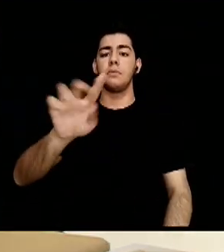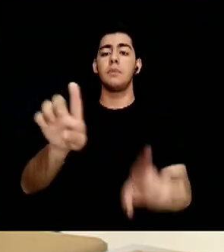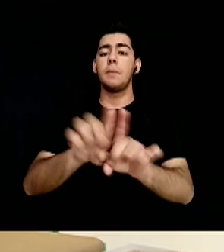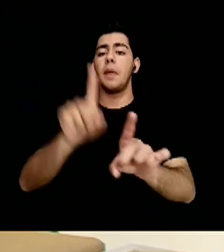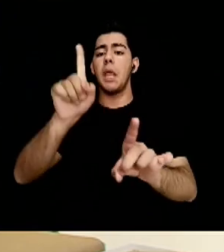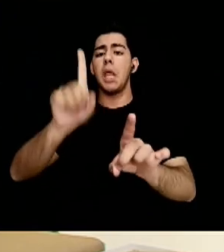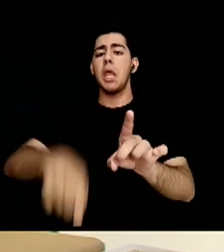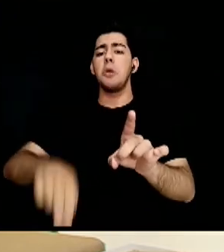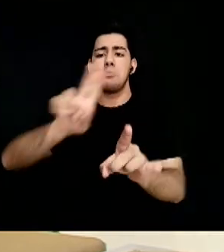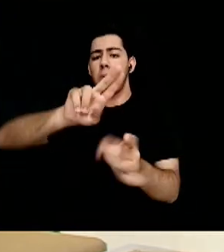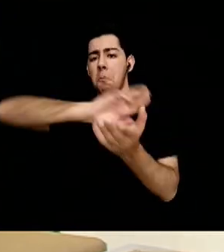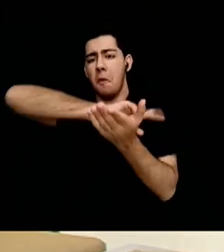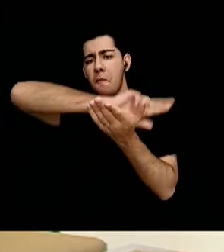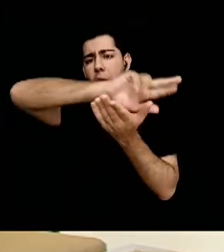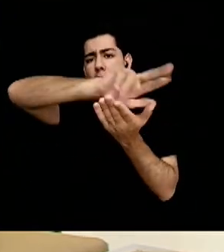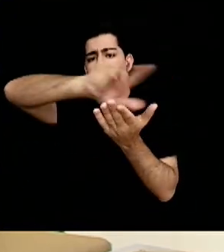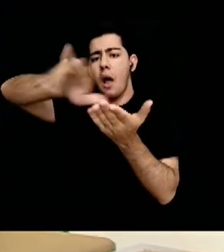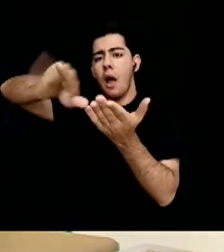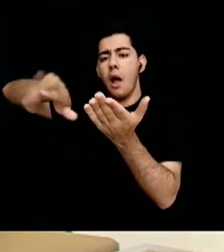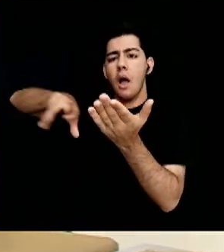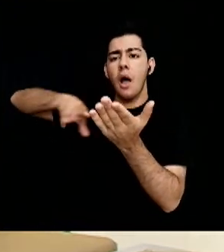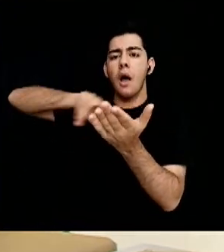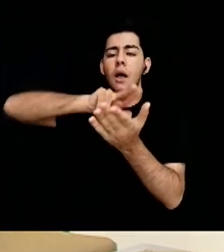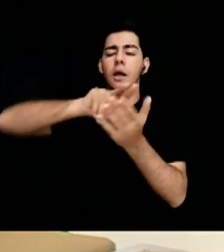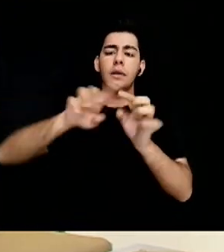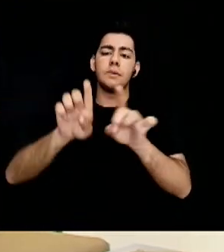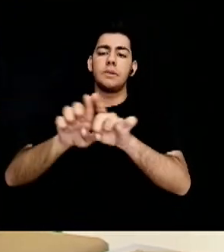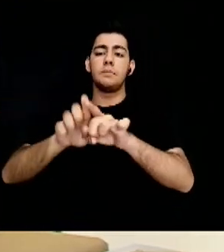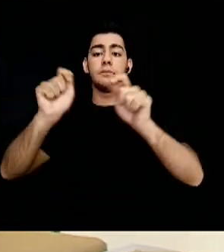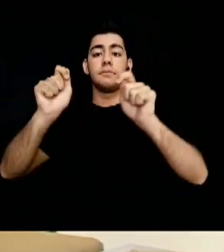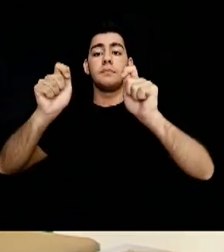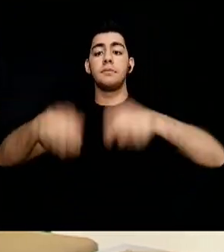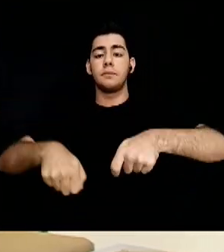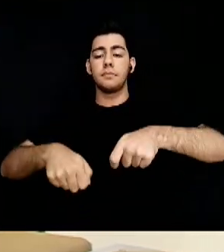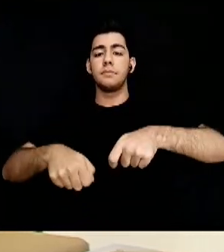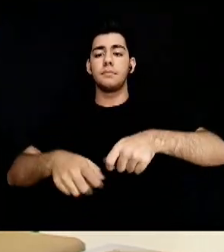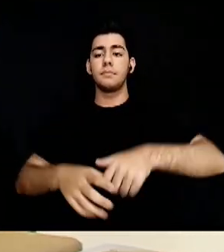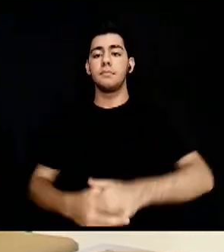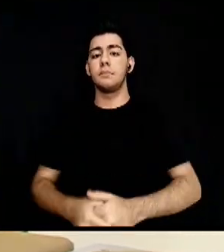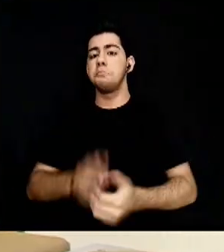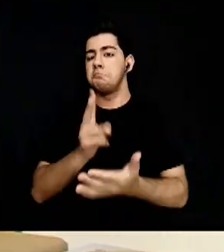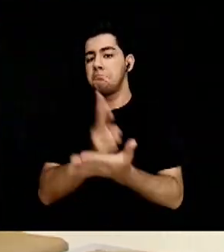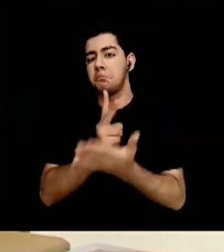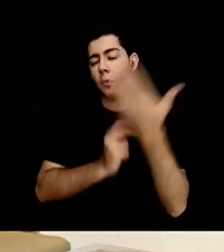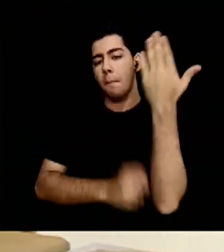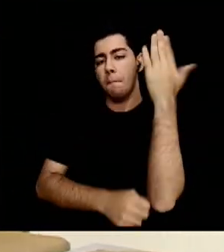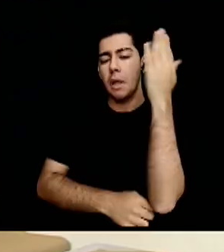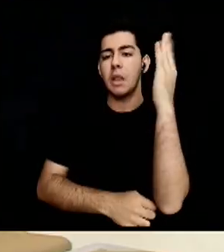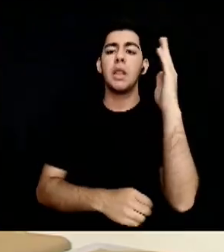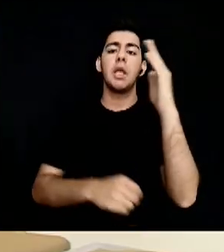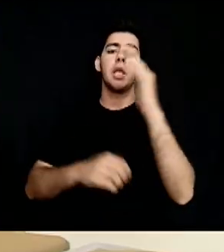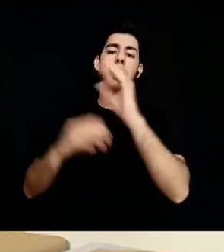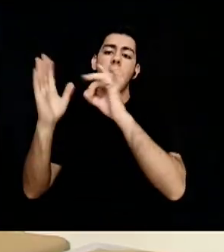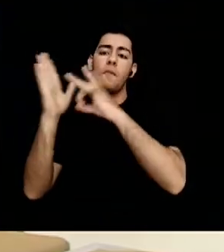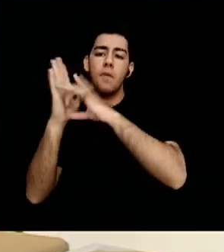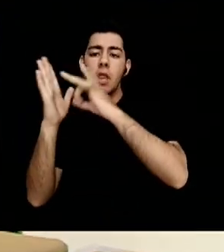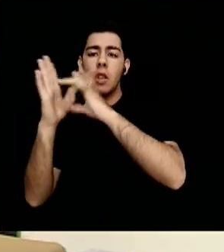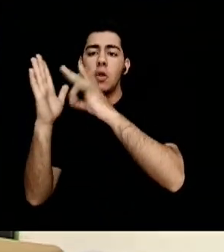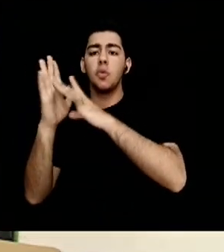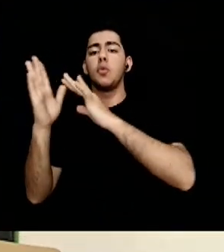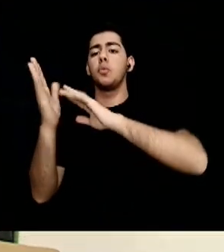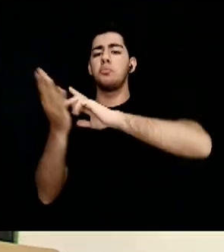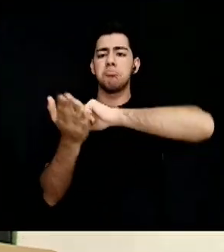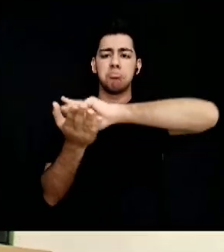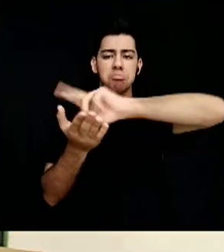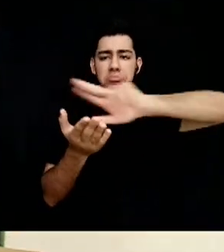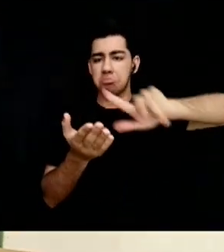Ela pode ser aplicada desde a madeira, cerâmica, vidro, galvanizado, tá? Eu escolhi